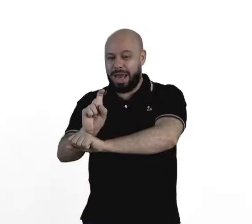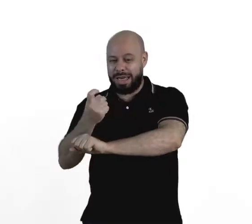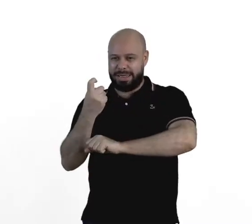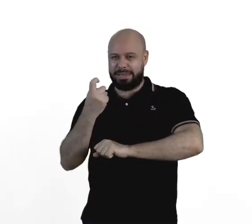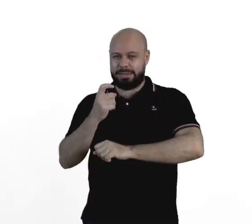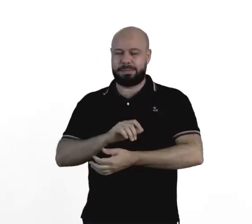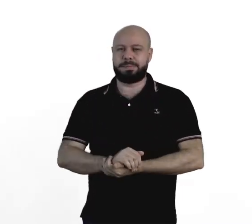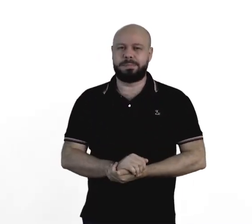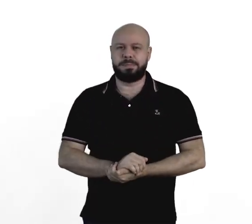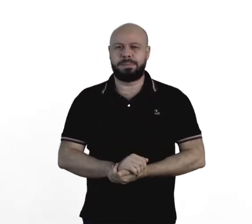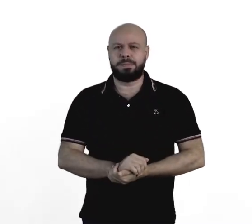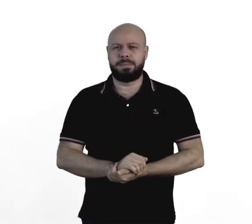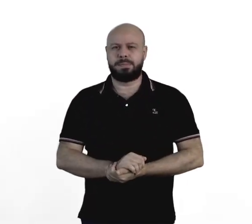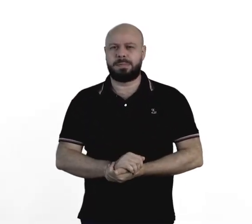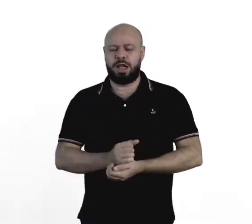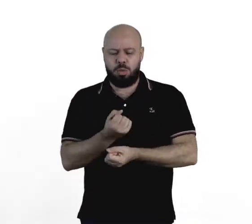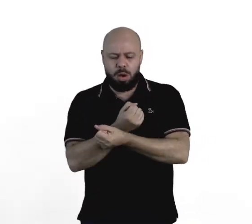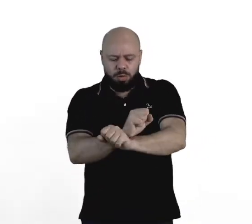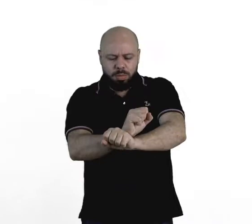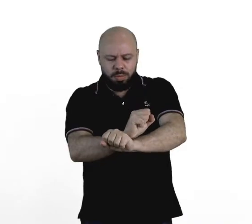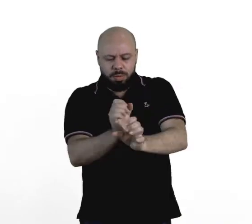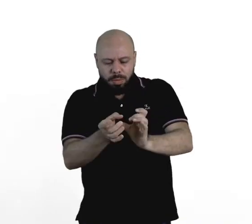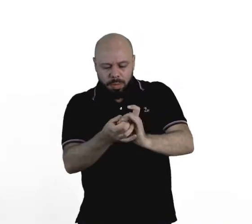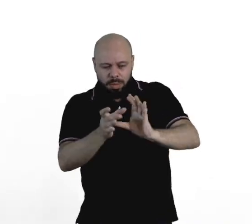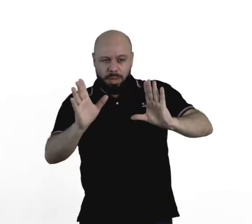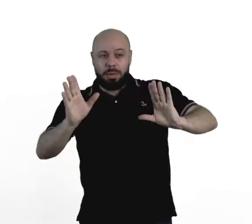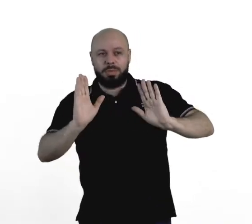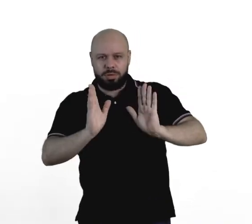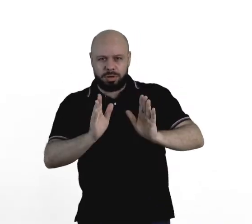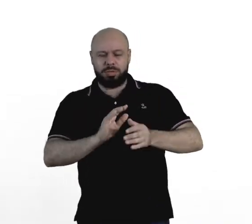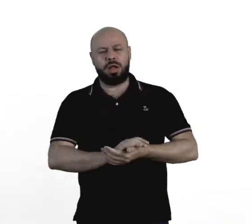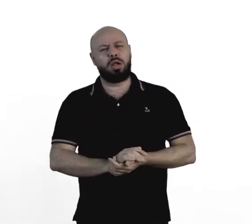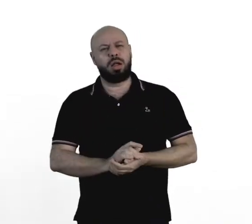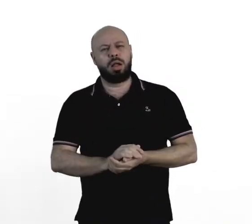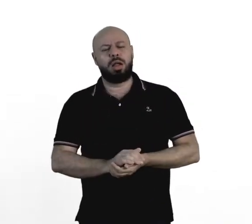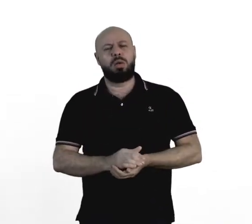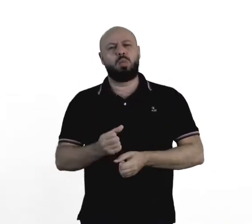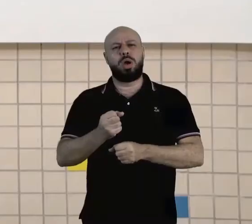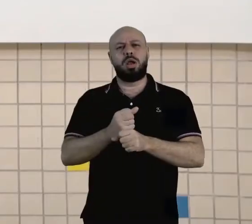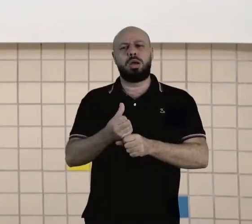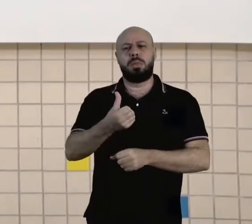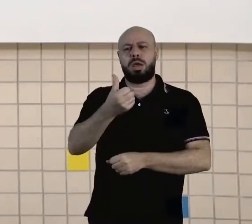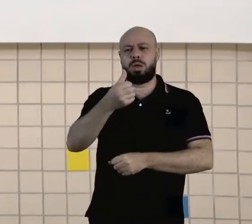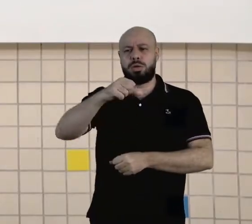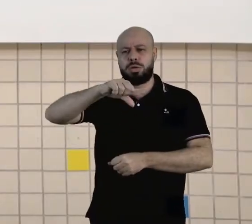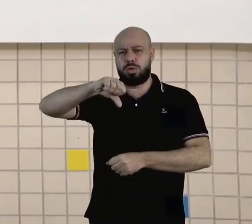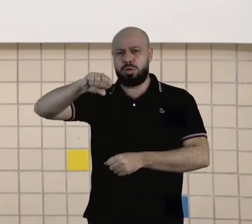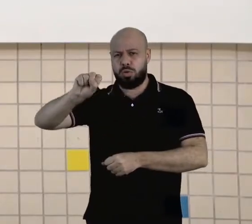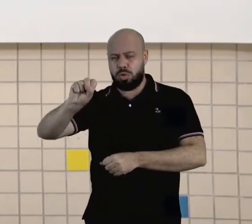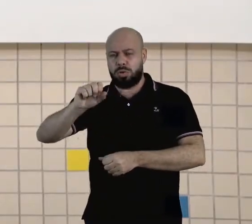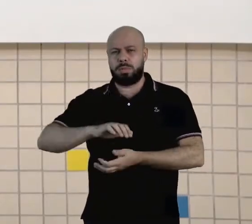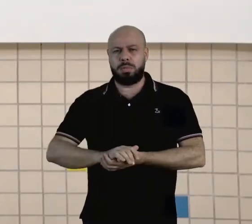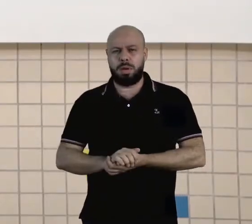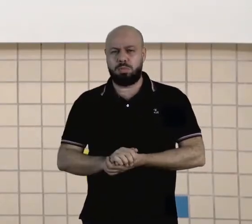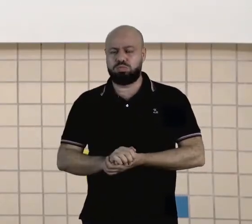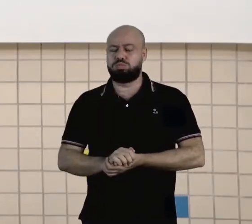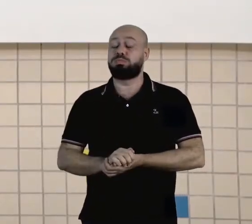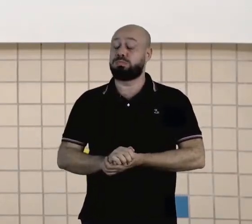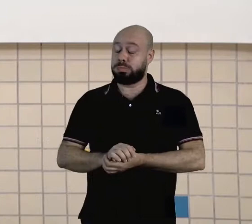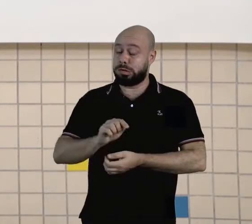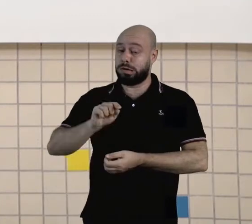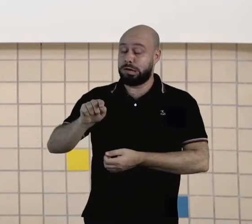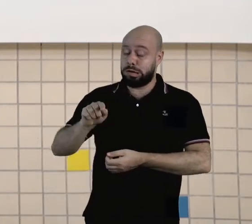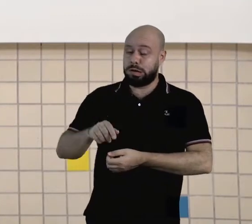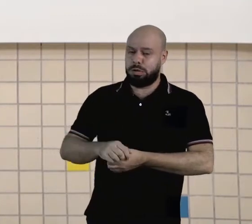ex-escravos. Com a abolição da escravidão em 1888, muitos negros que